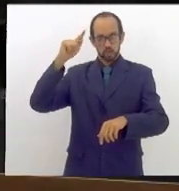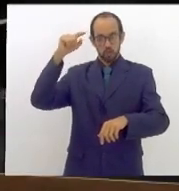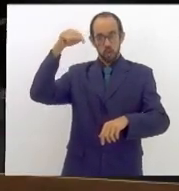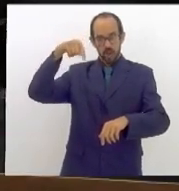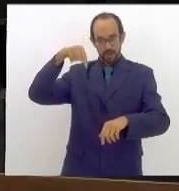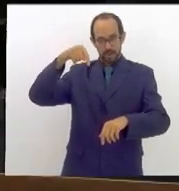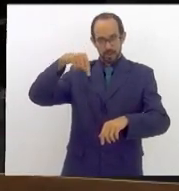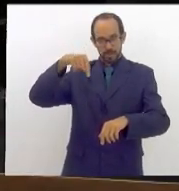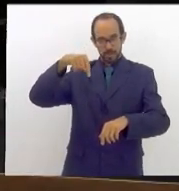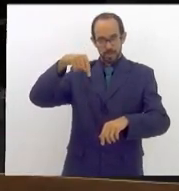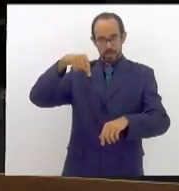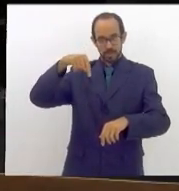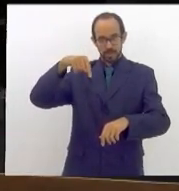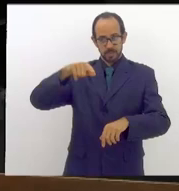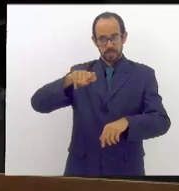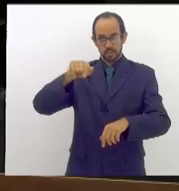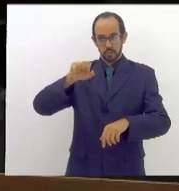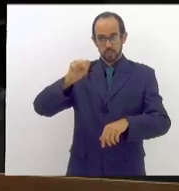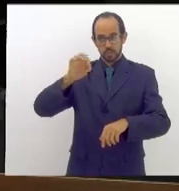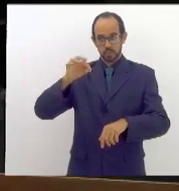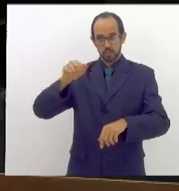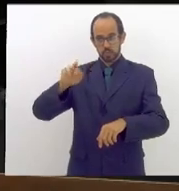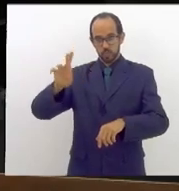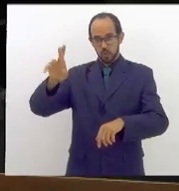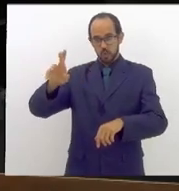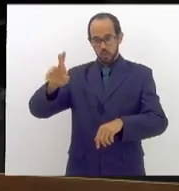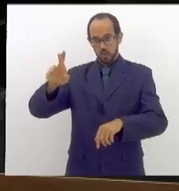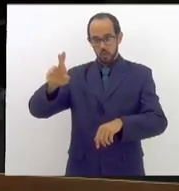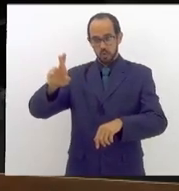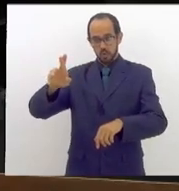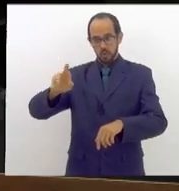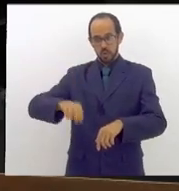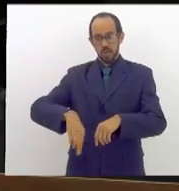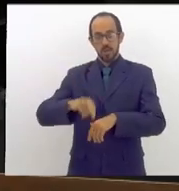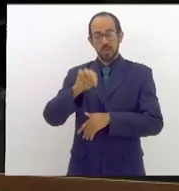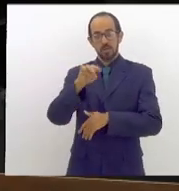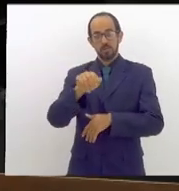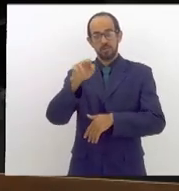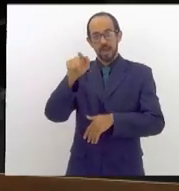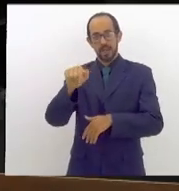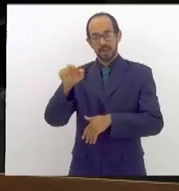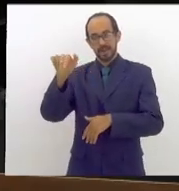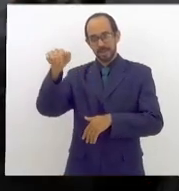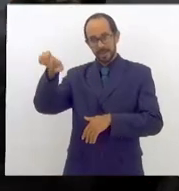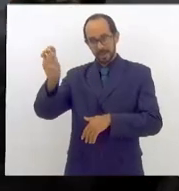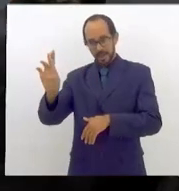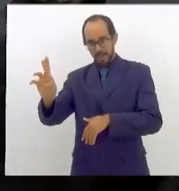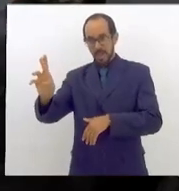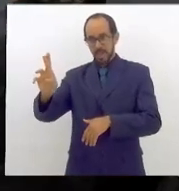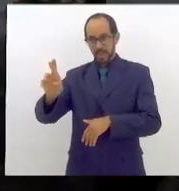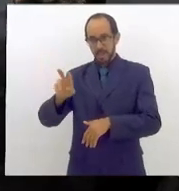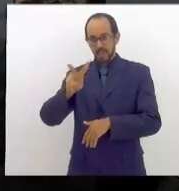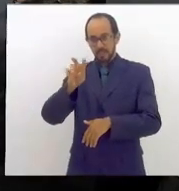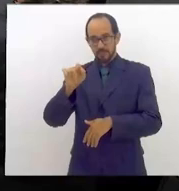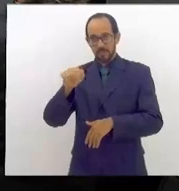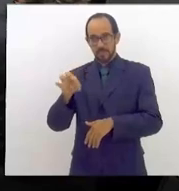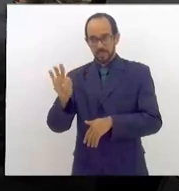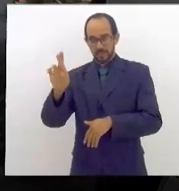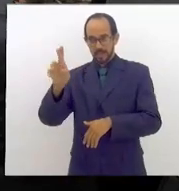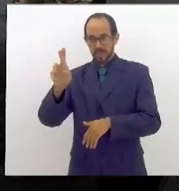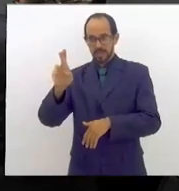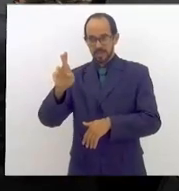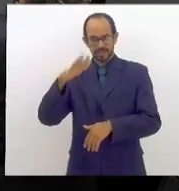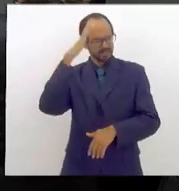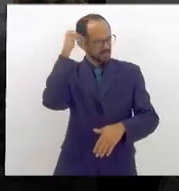já estou comandado por Excelência o nosso Wagner wither que sabe tudo